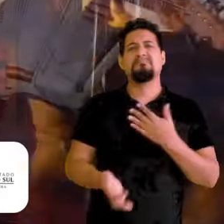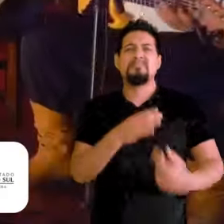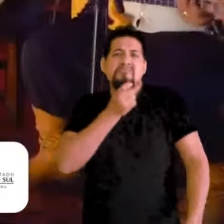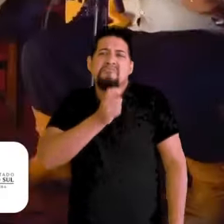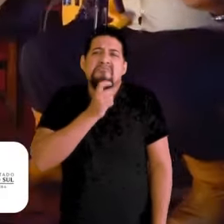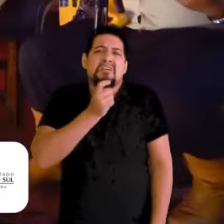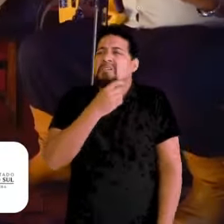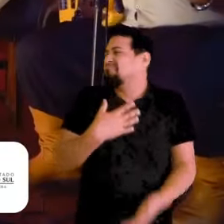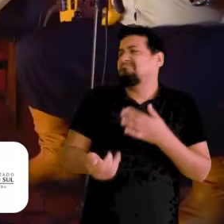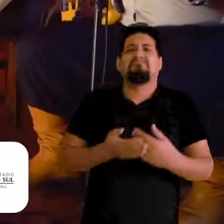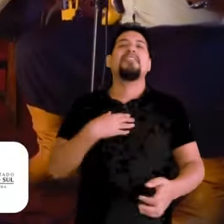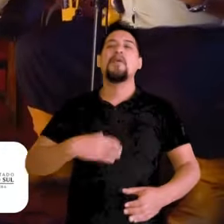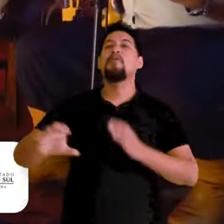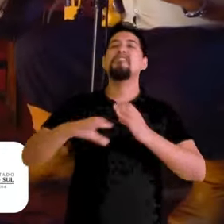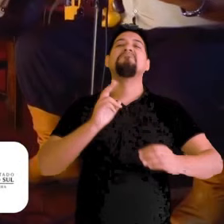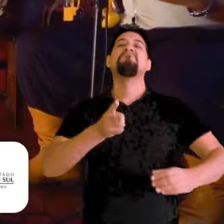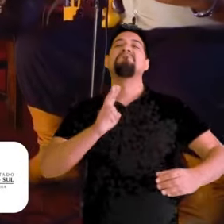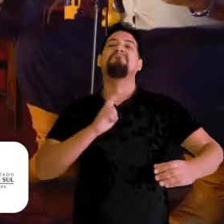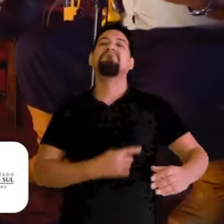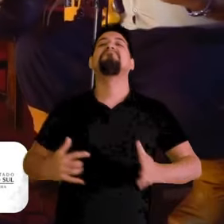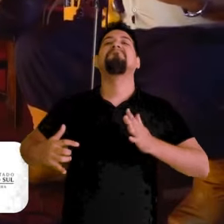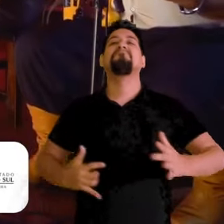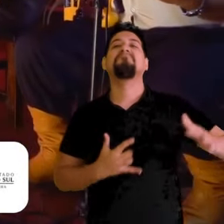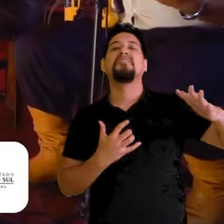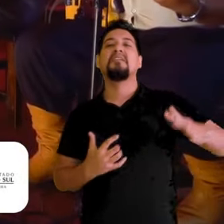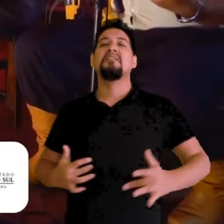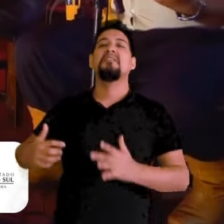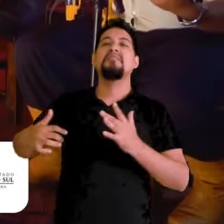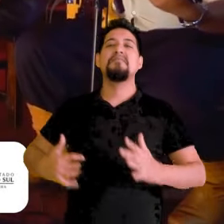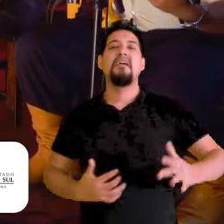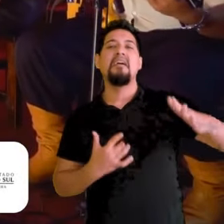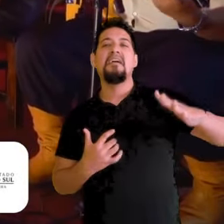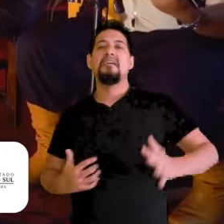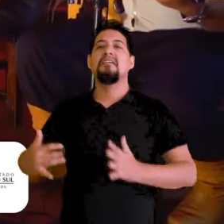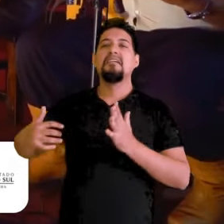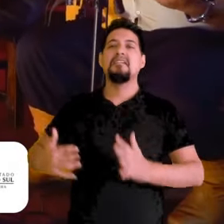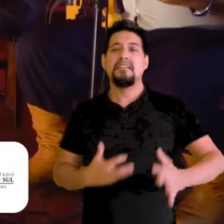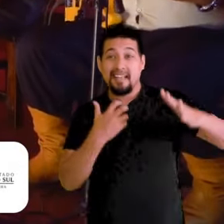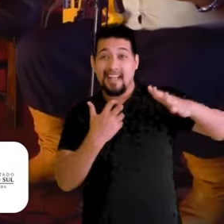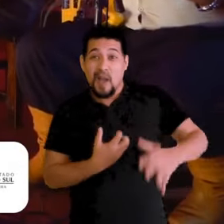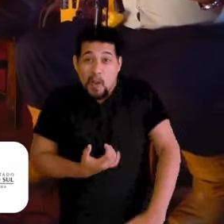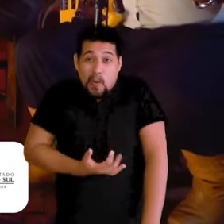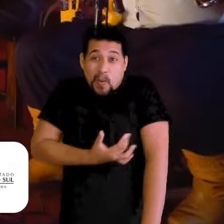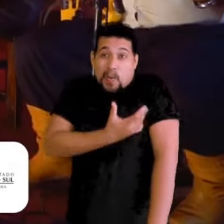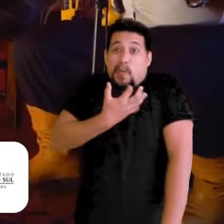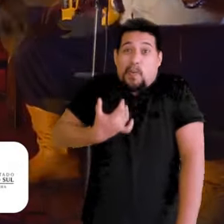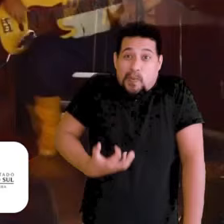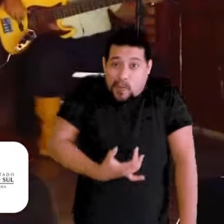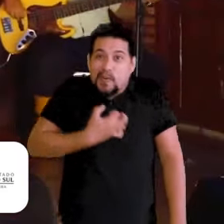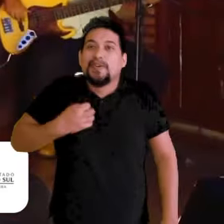de inverno canto deste jeito, é o calor da gaita que me